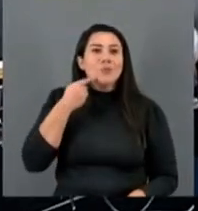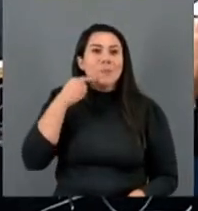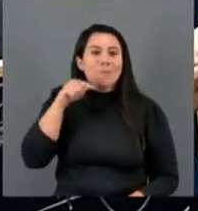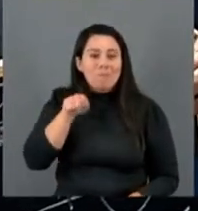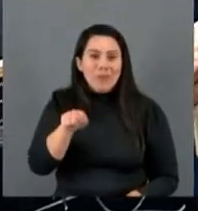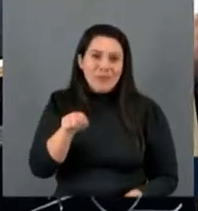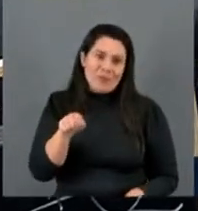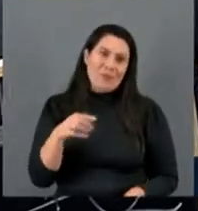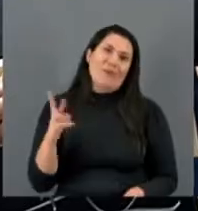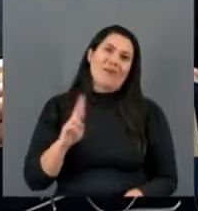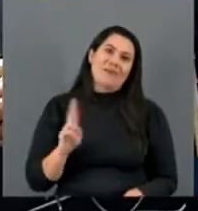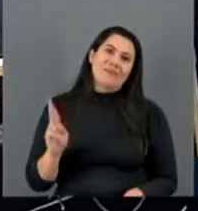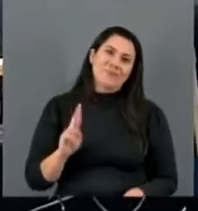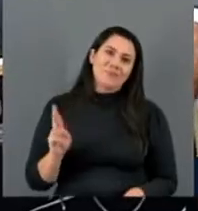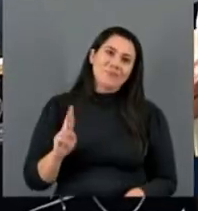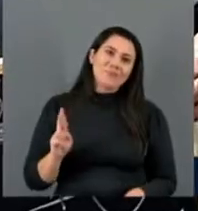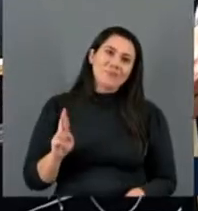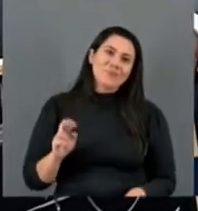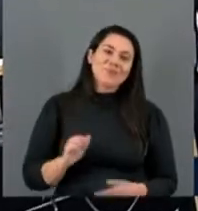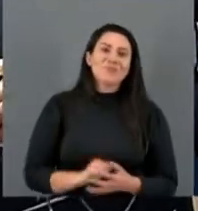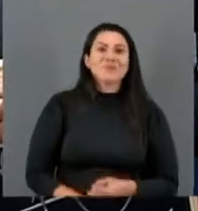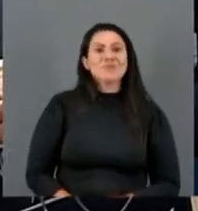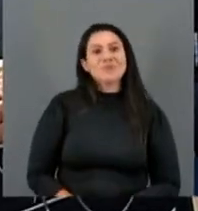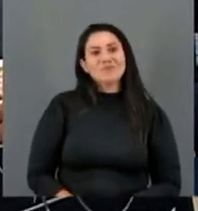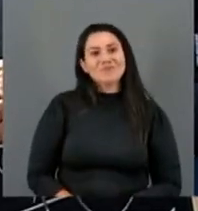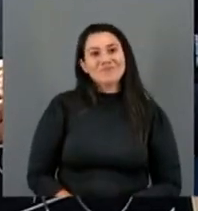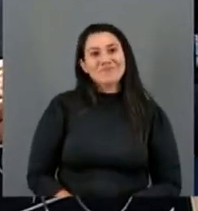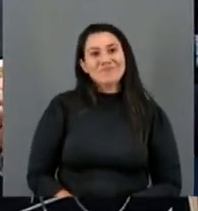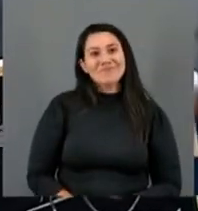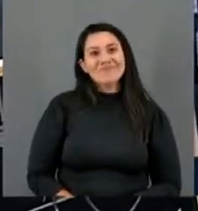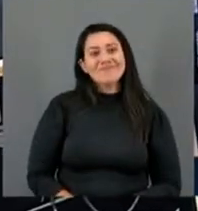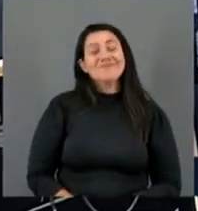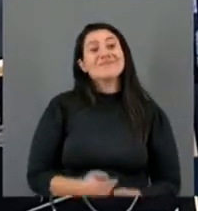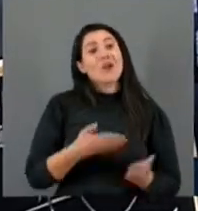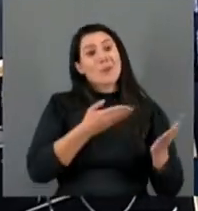aqui, que está hoje indo engordar